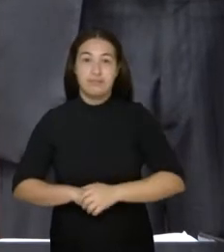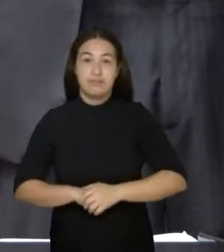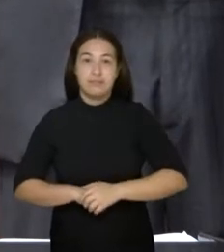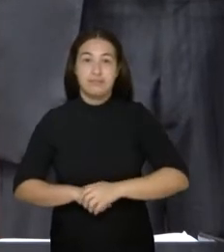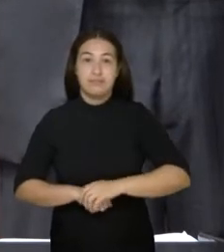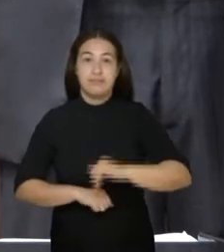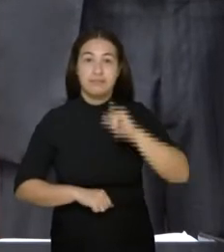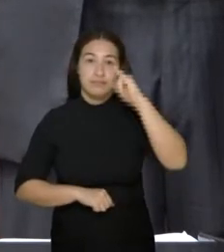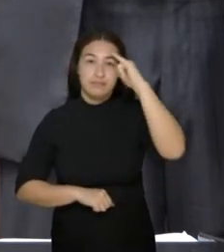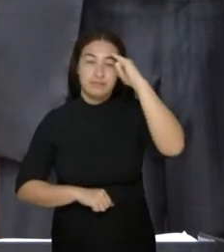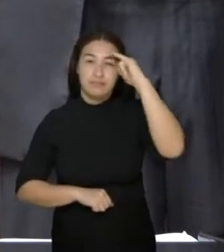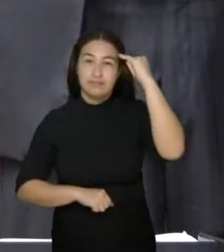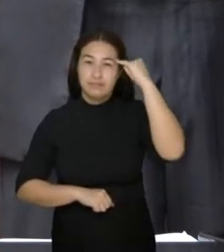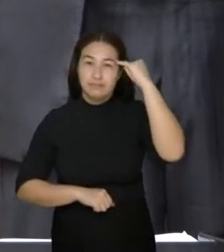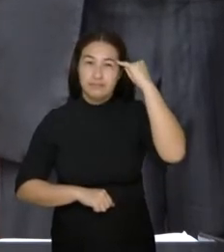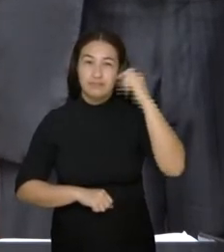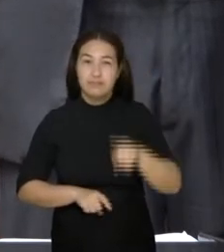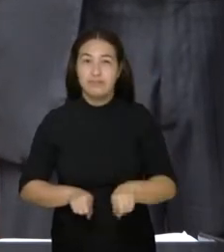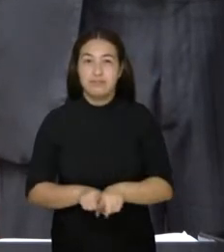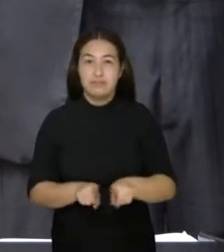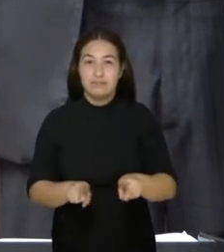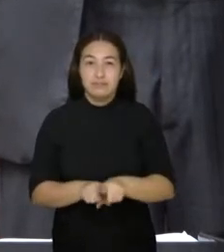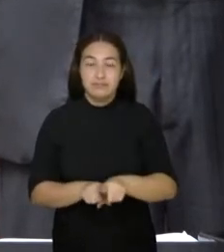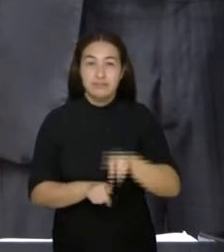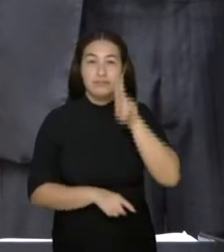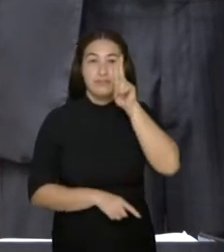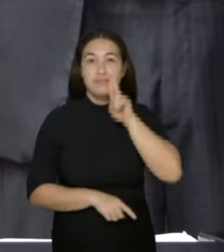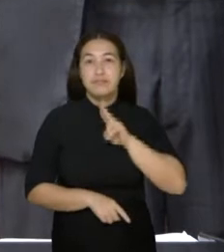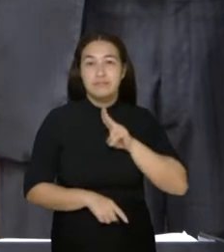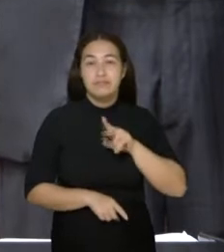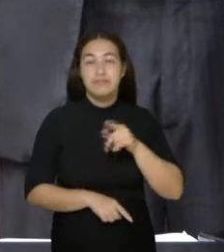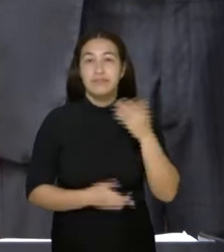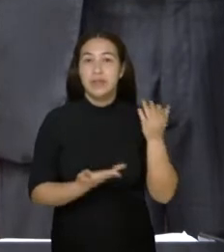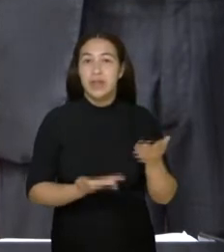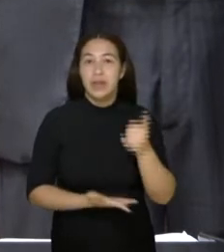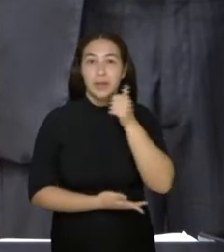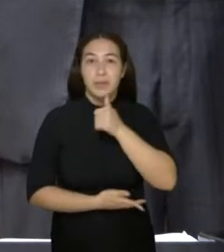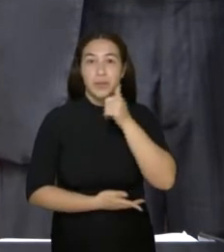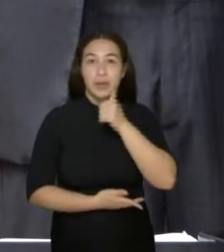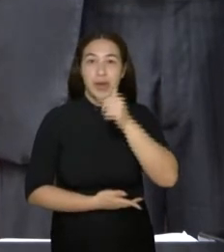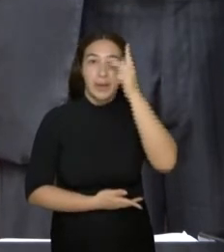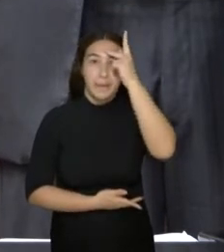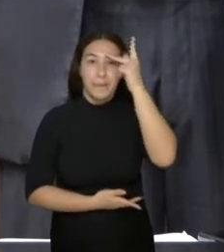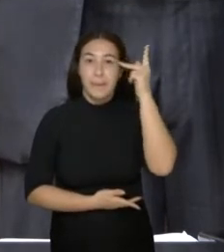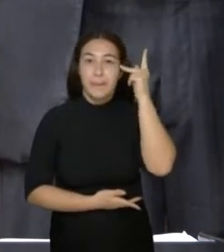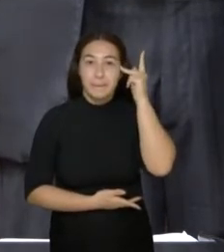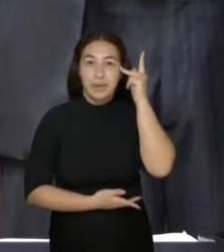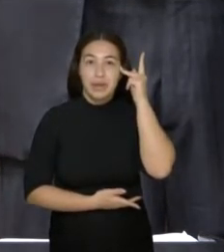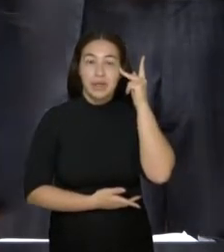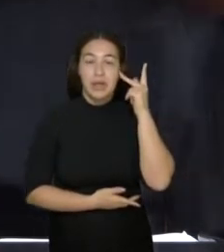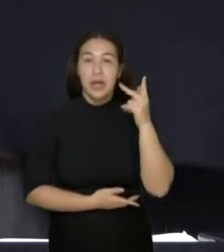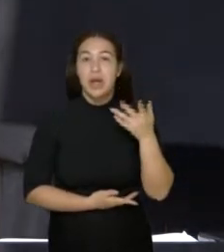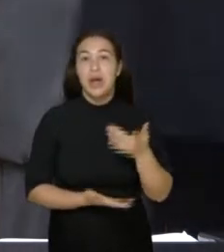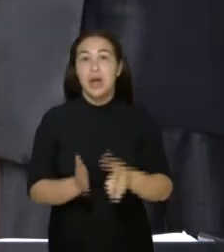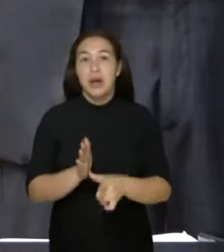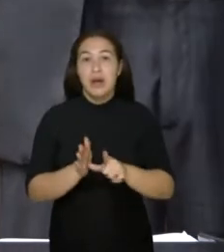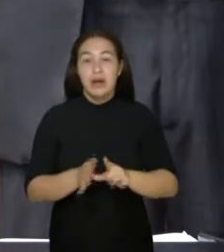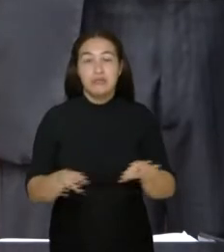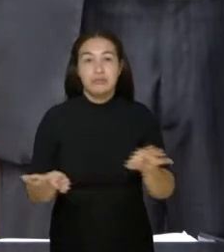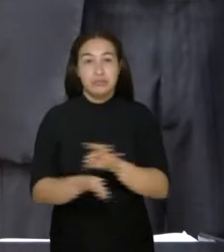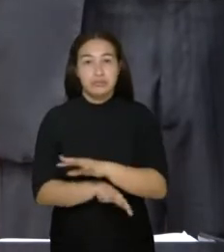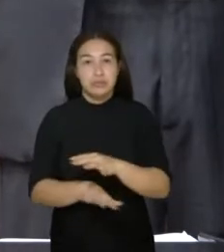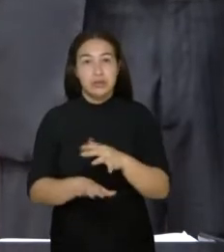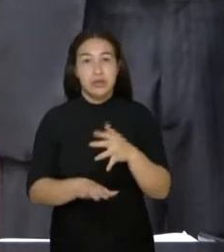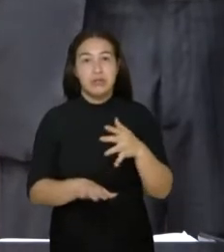Maurício scudir e a senhora deputada Paulinha nada mais a vendo a tratar antes de encerrar